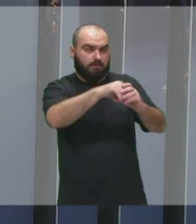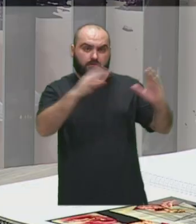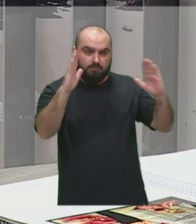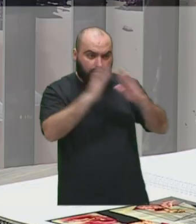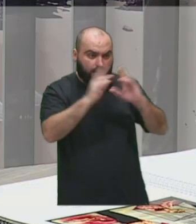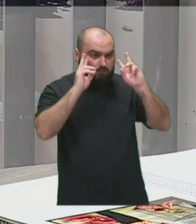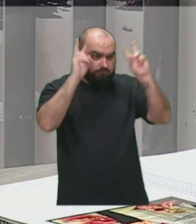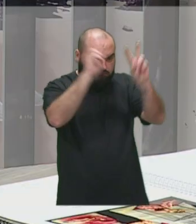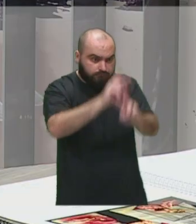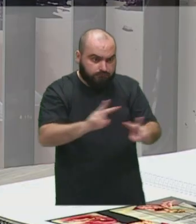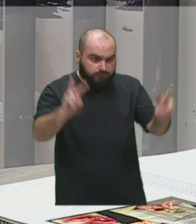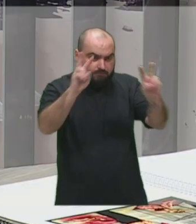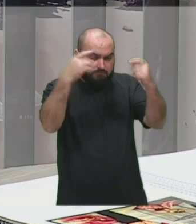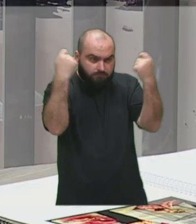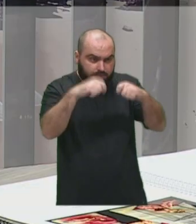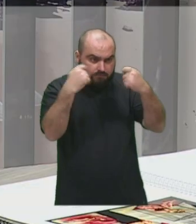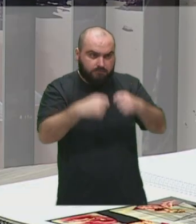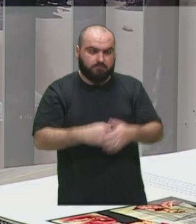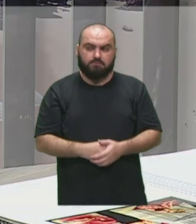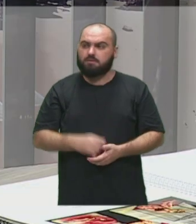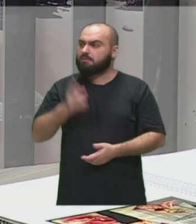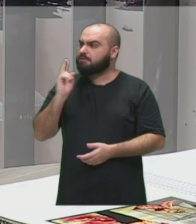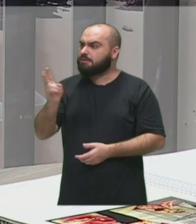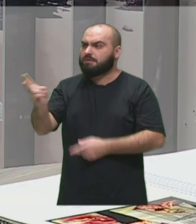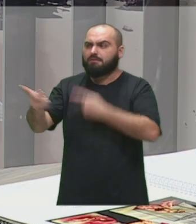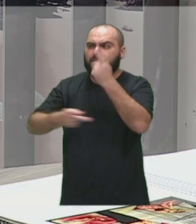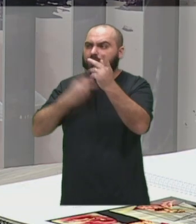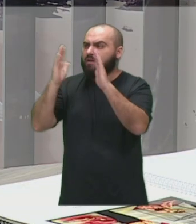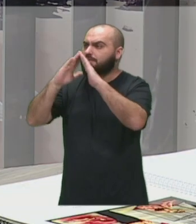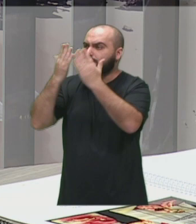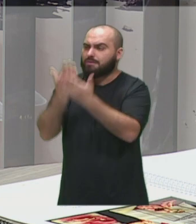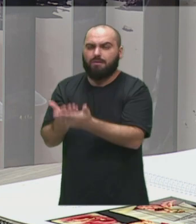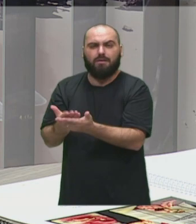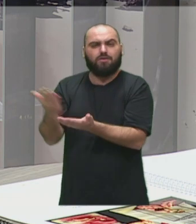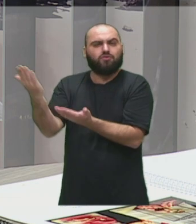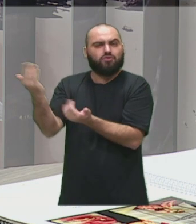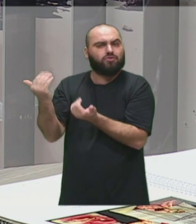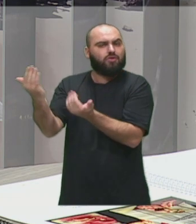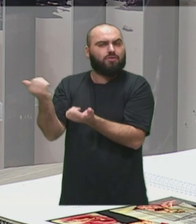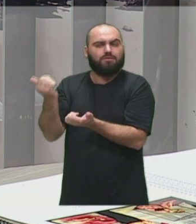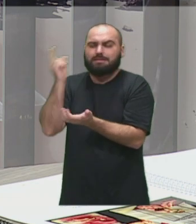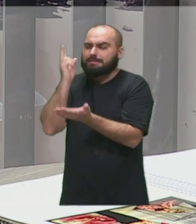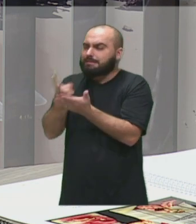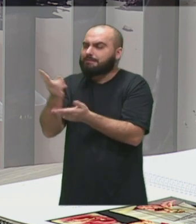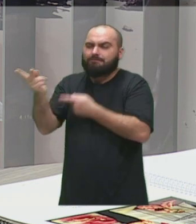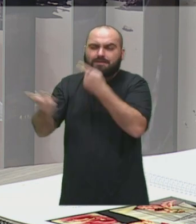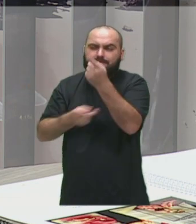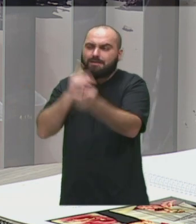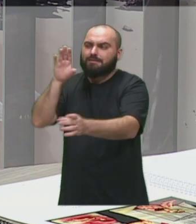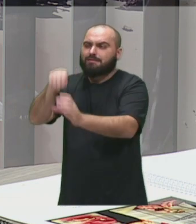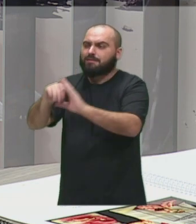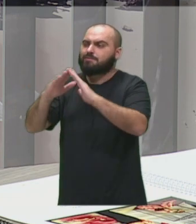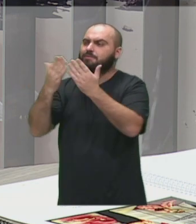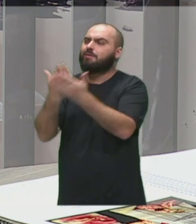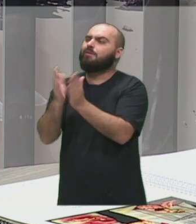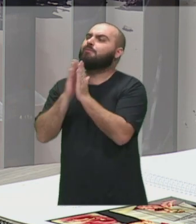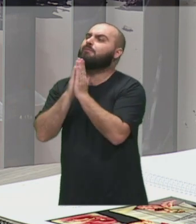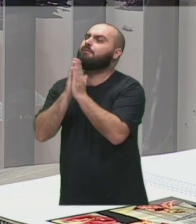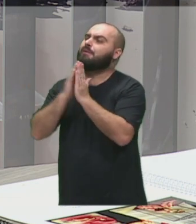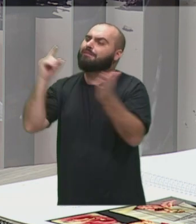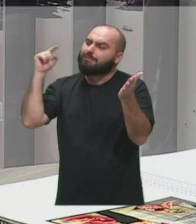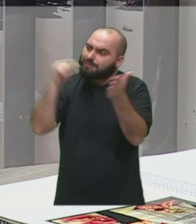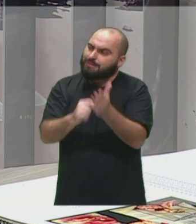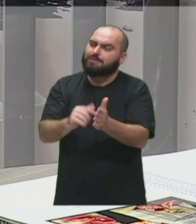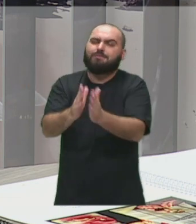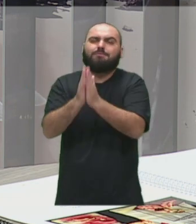olhar. Eu sempre digo nas escolas para os adolescentes, para as crianças, denuncie. Essa é a minha